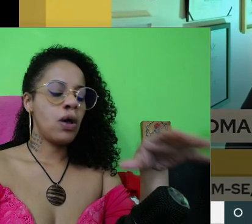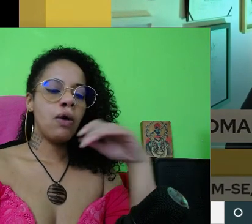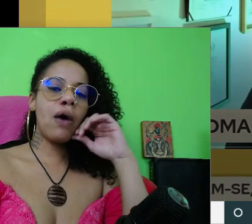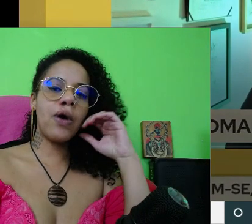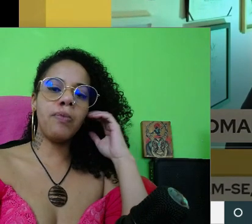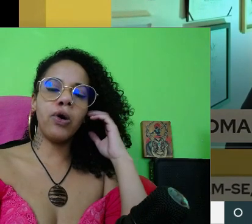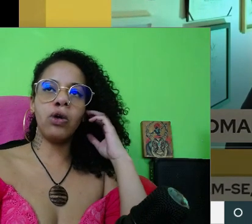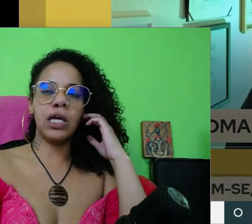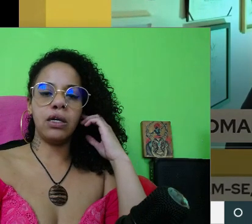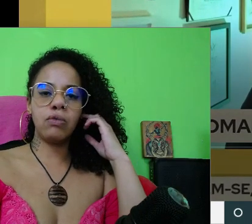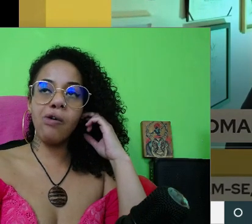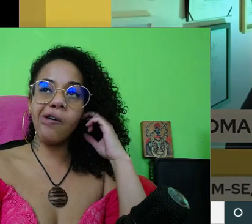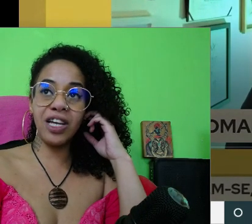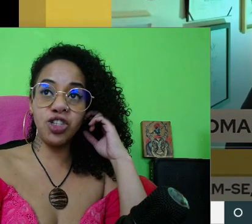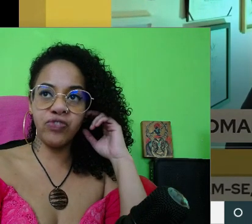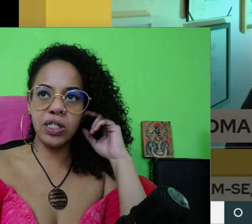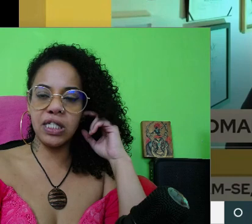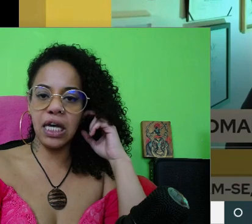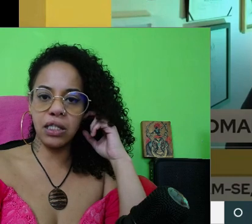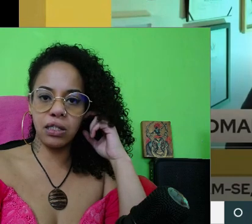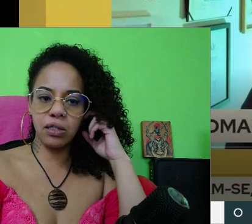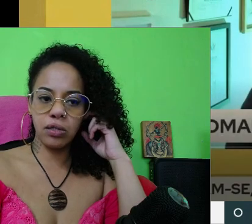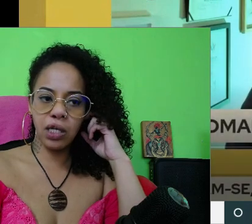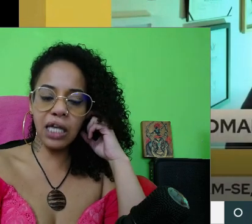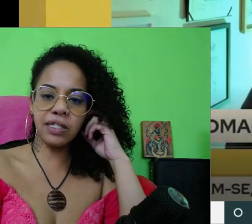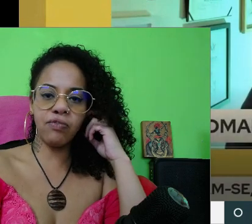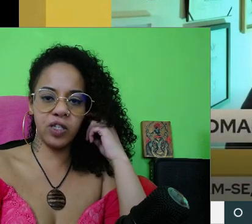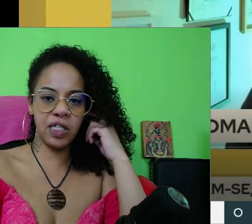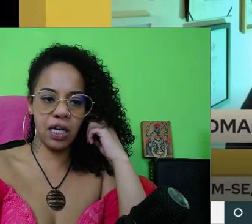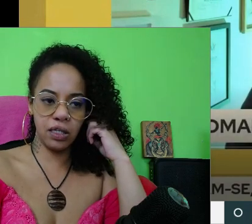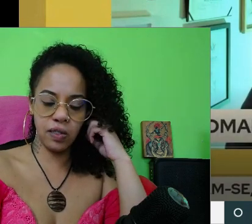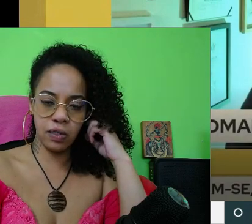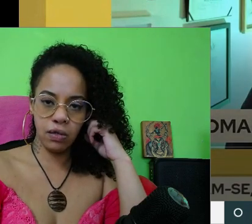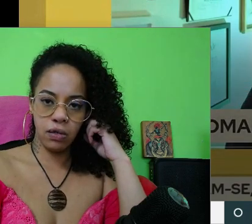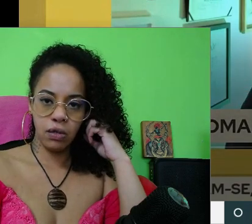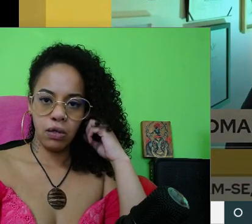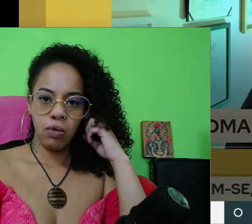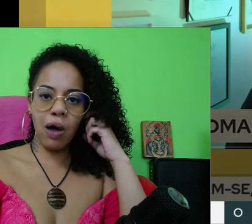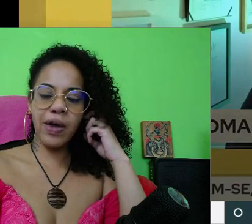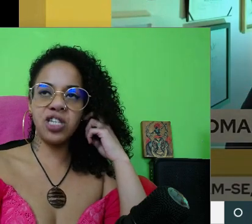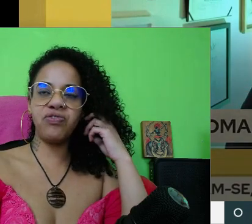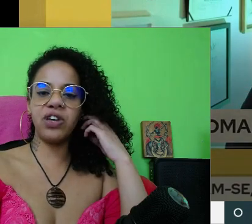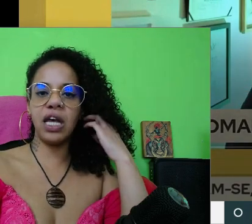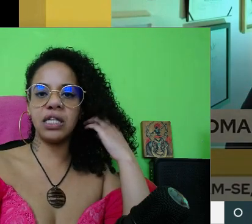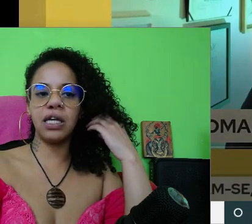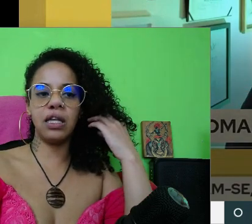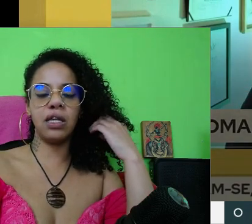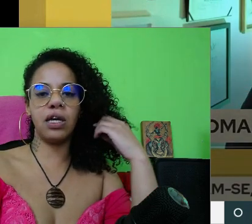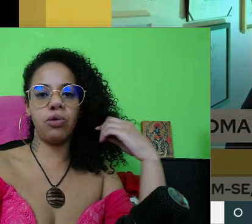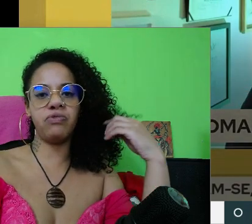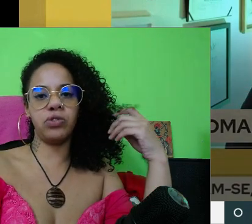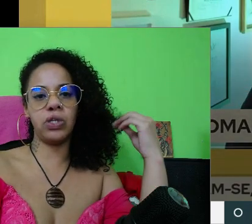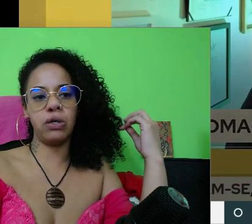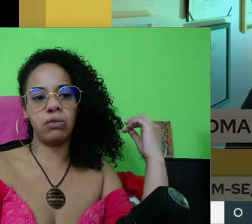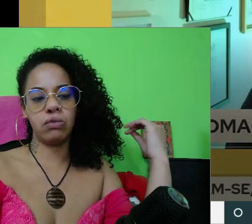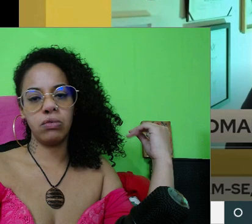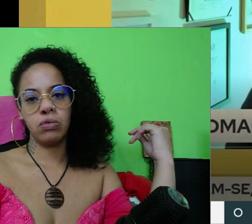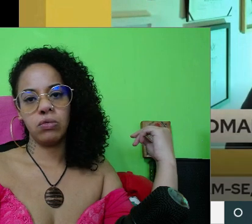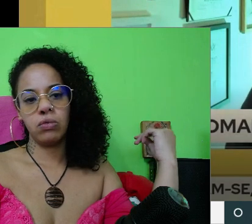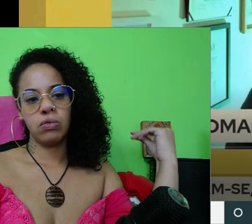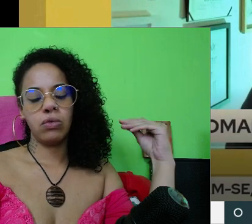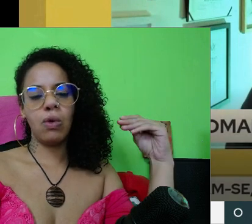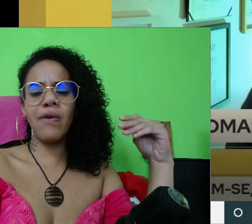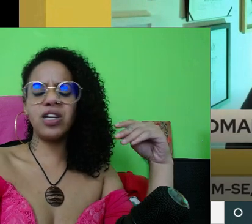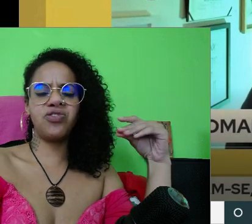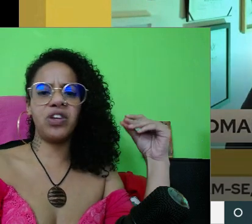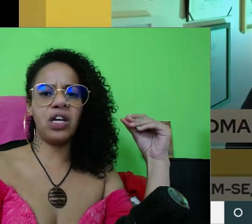Qual é o meu rolê Qual é o rolê de vocês quem são vocês Qual é a diferença entre eu e você